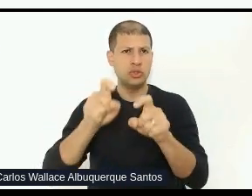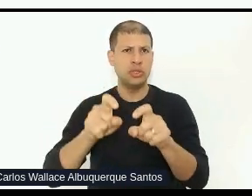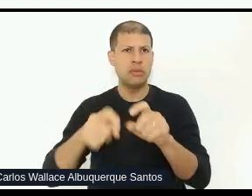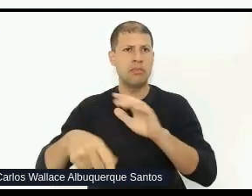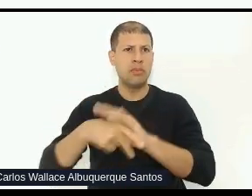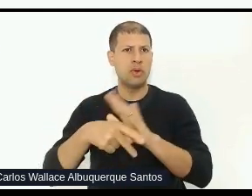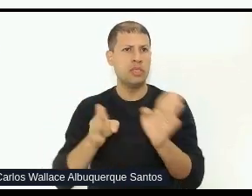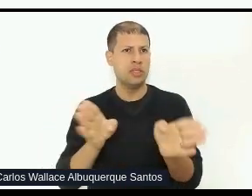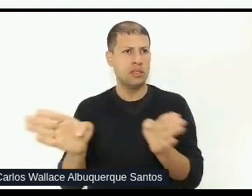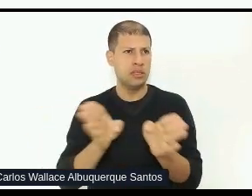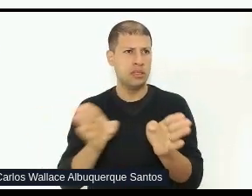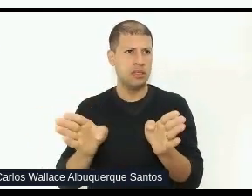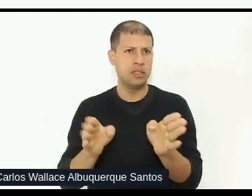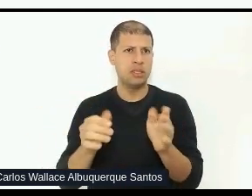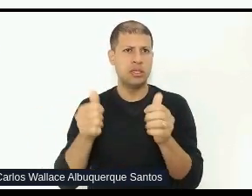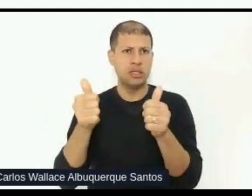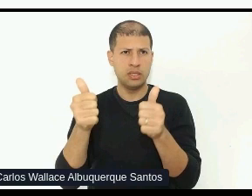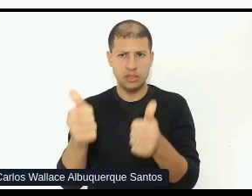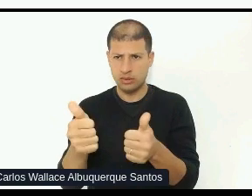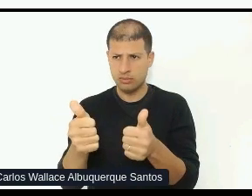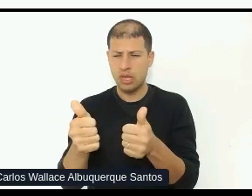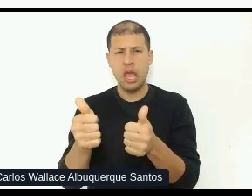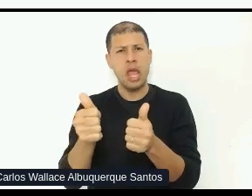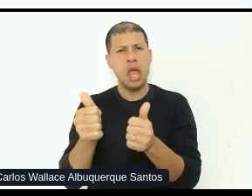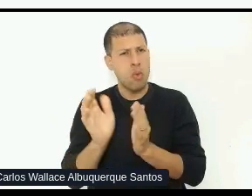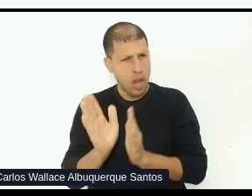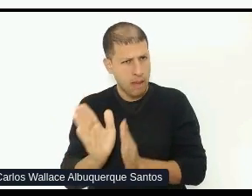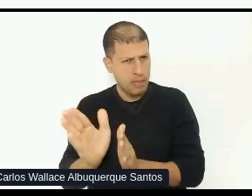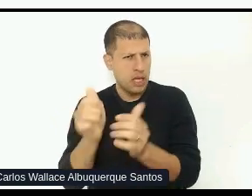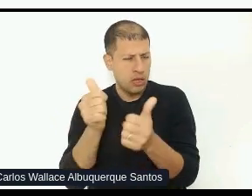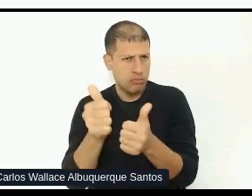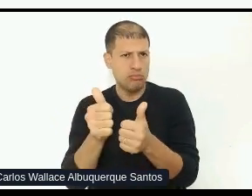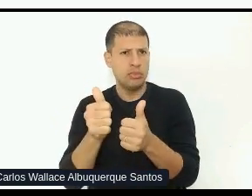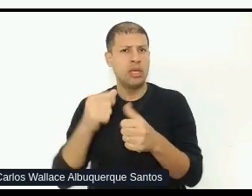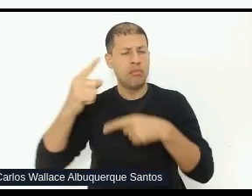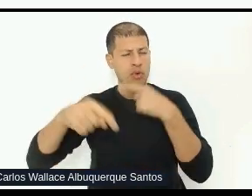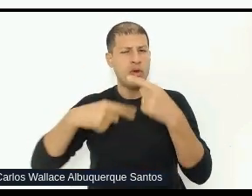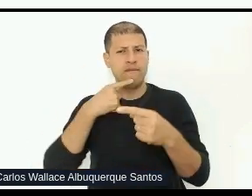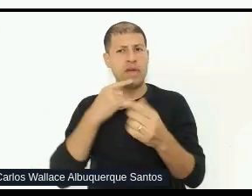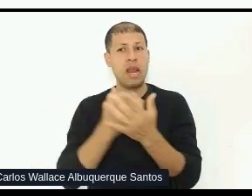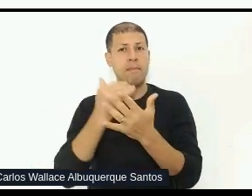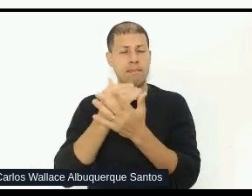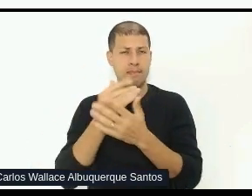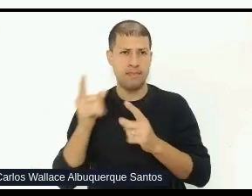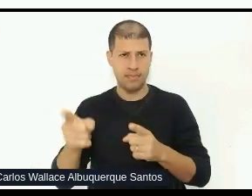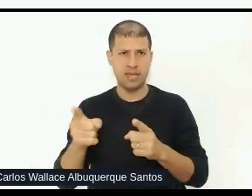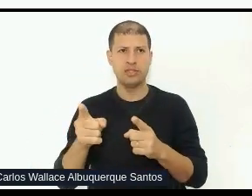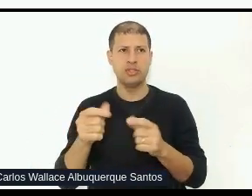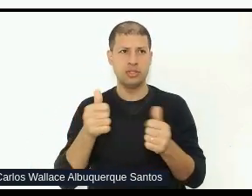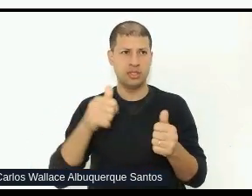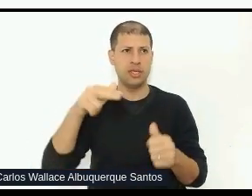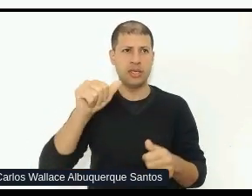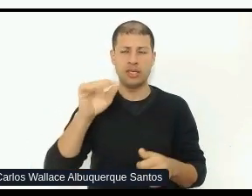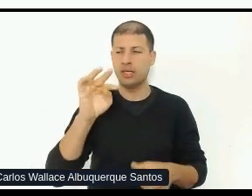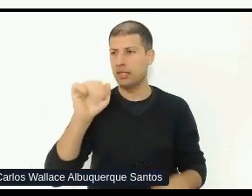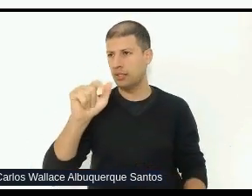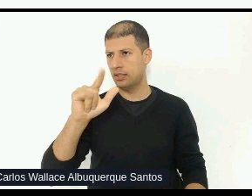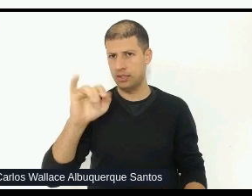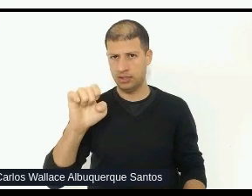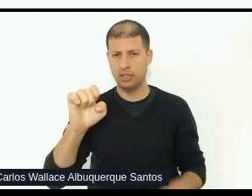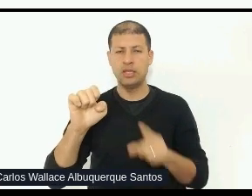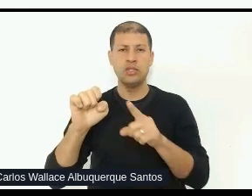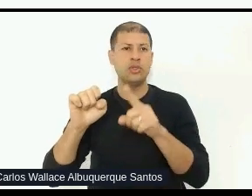acessibilidade. É um caminho, né? E aí é um pouco que a gente vai tocar mais à frente, né, Natalie? Nesse ponto de